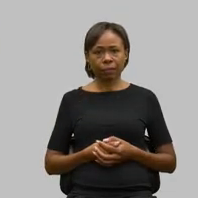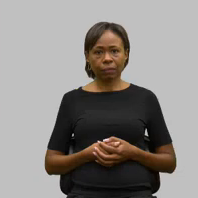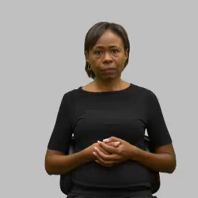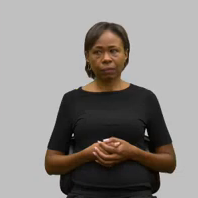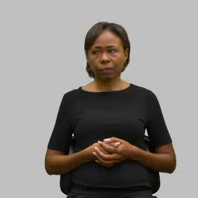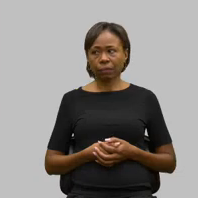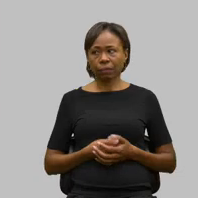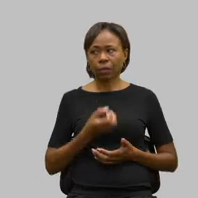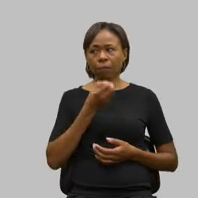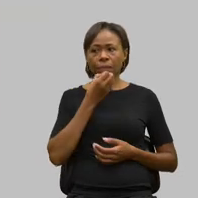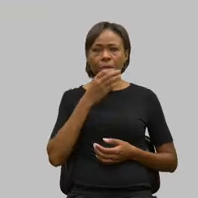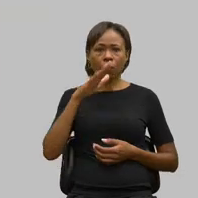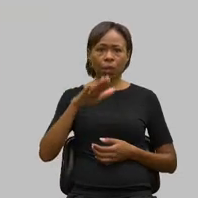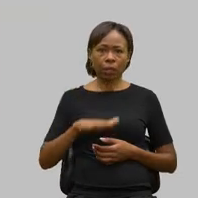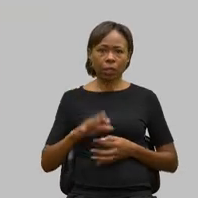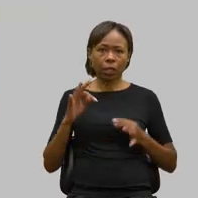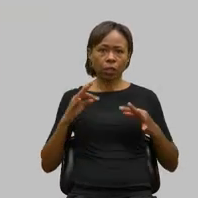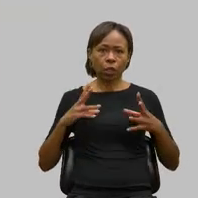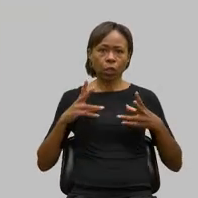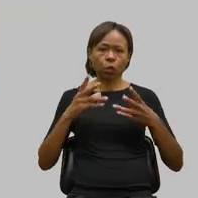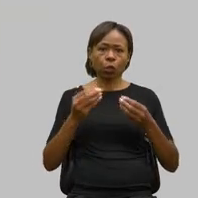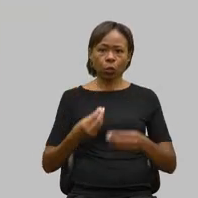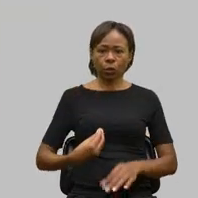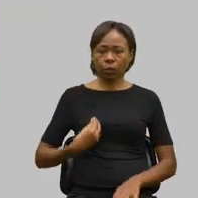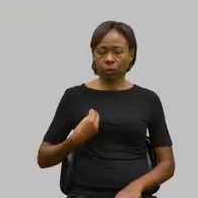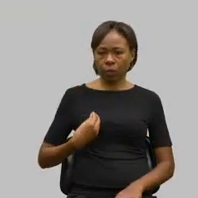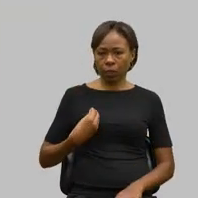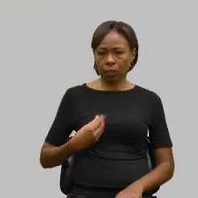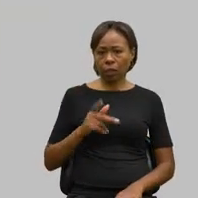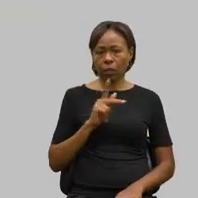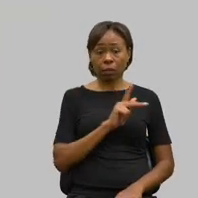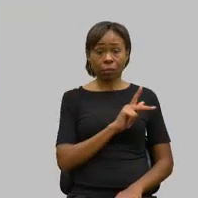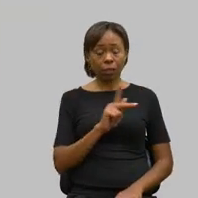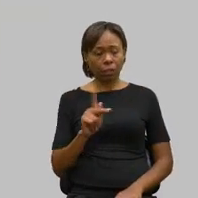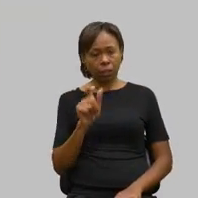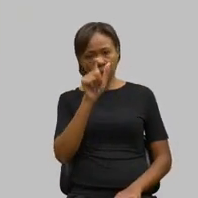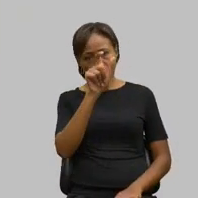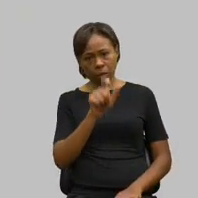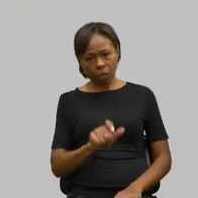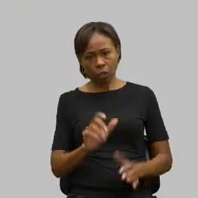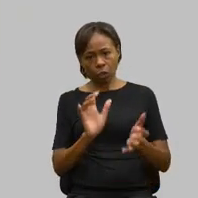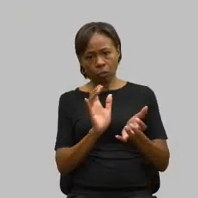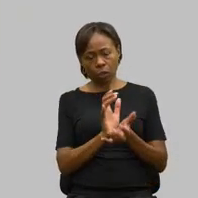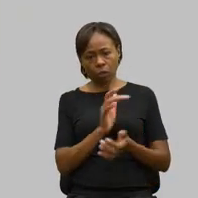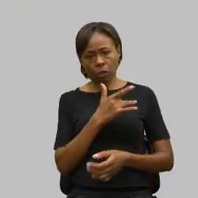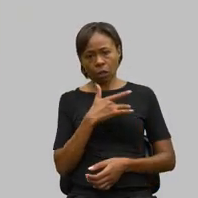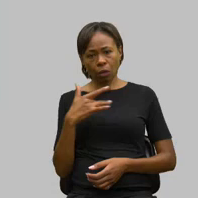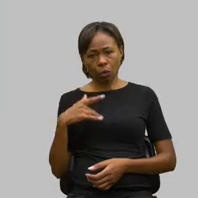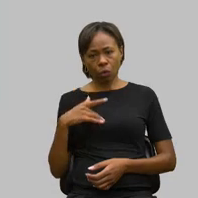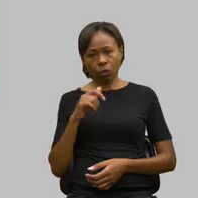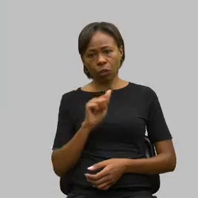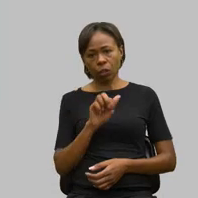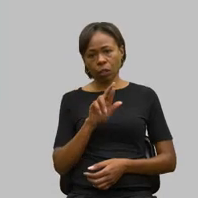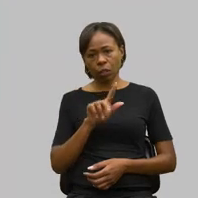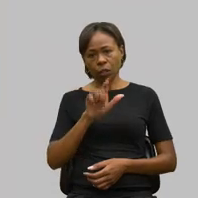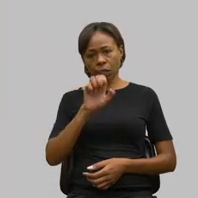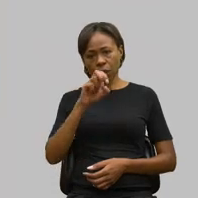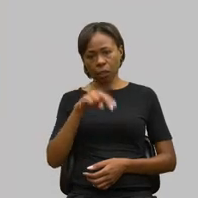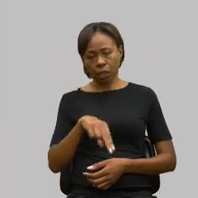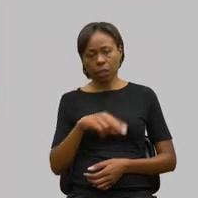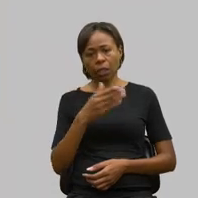Boa tarde a todos os presentes, boa tarde, presidente da nossa Comissão de Saúde, Arnaldo Santiago, que conduz a nossa